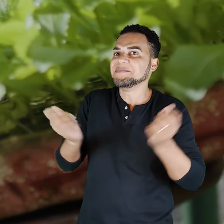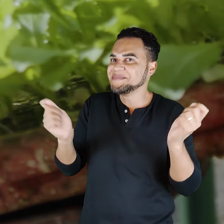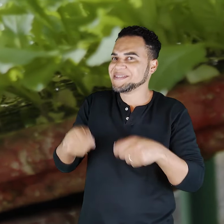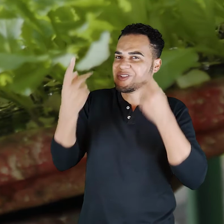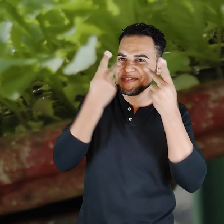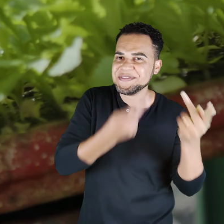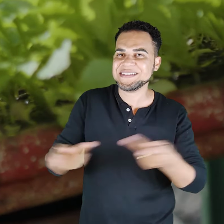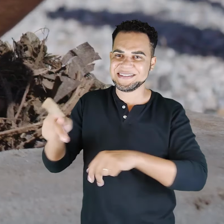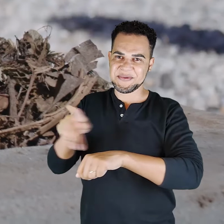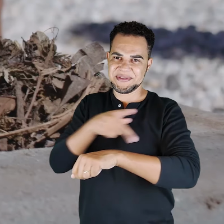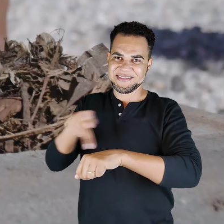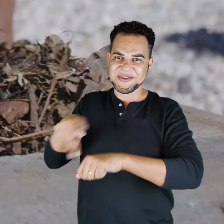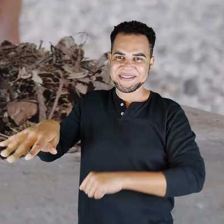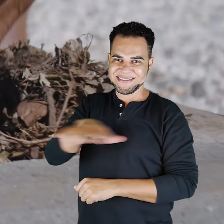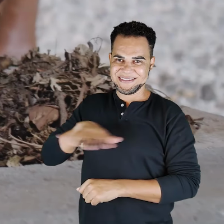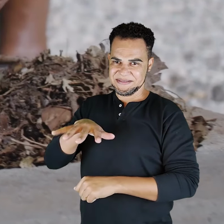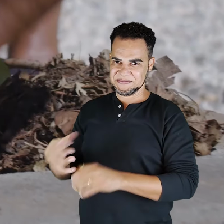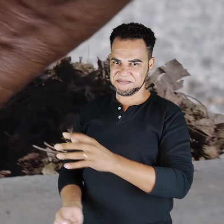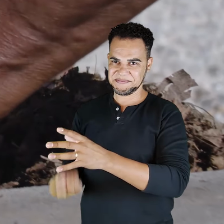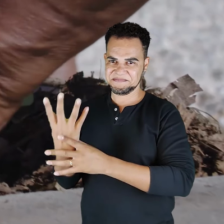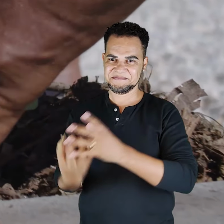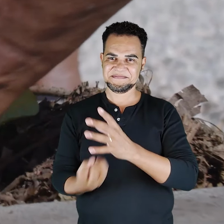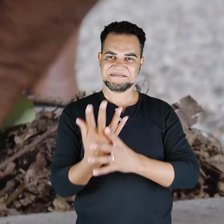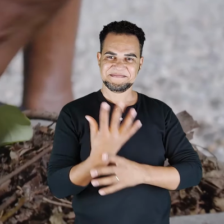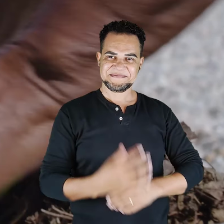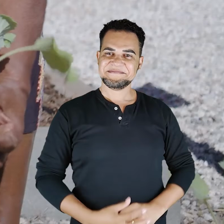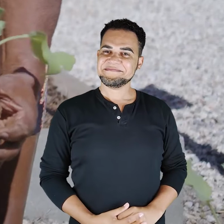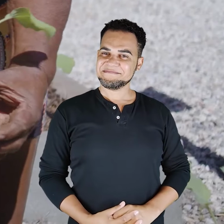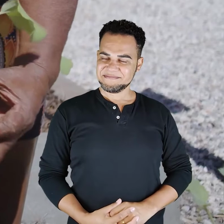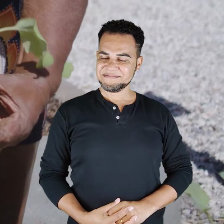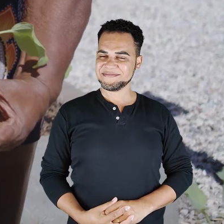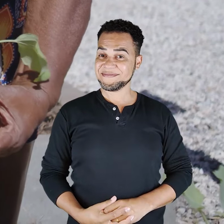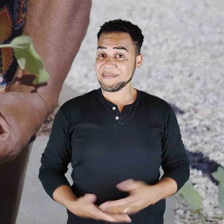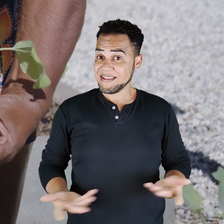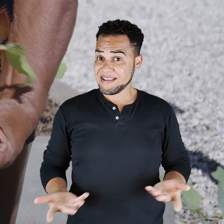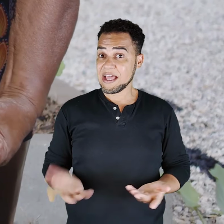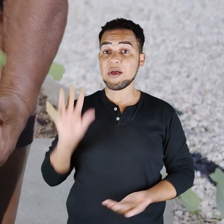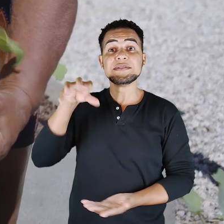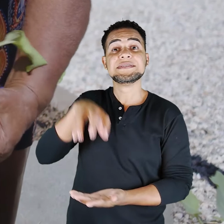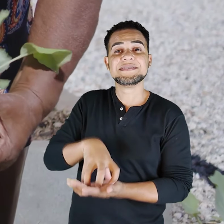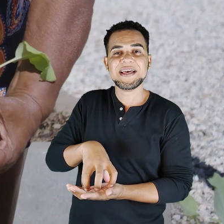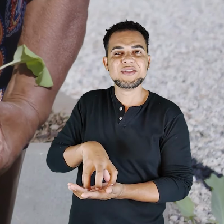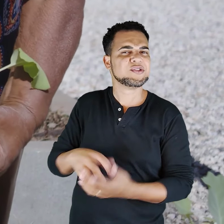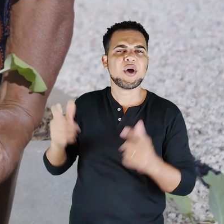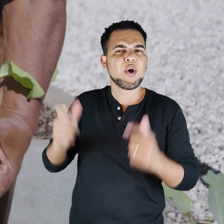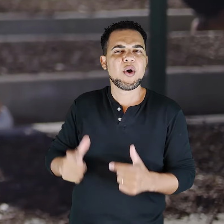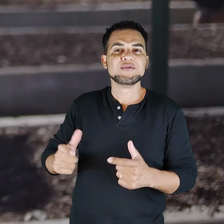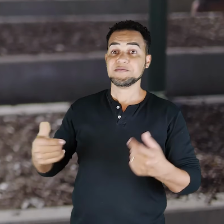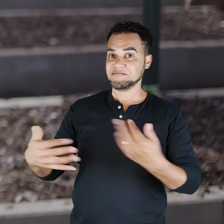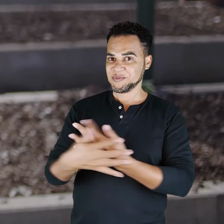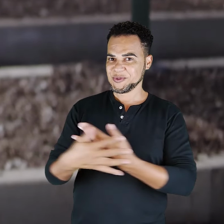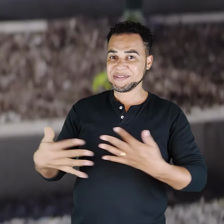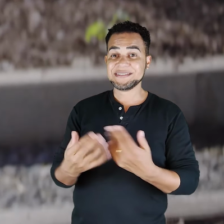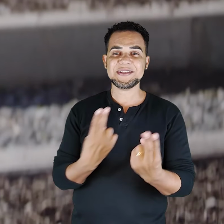de visitações pedagógicas nas nossas áreas de produção. No caso da nossa sede, a gente está